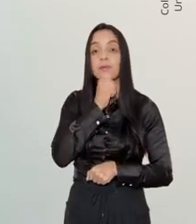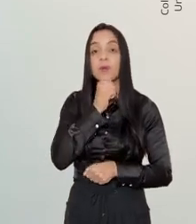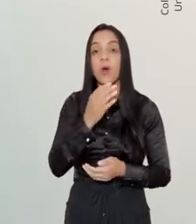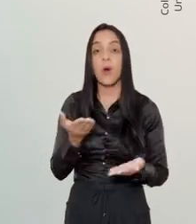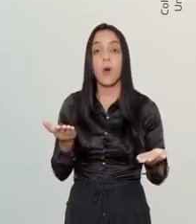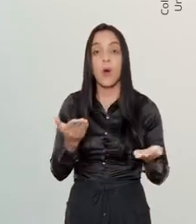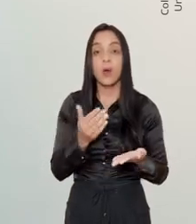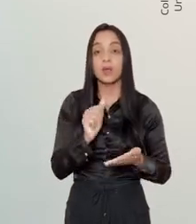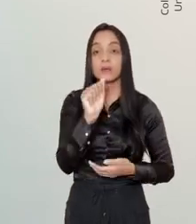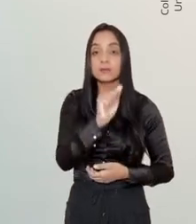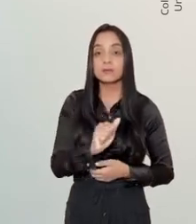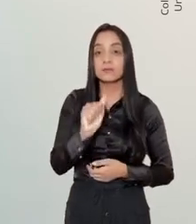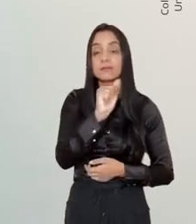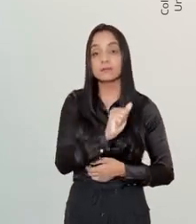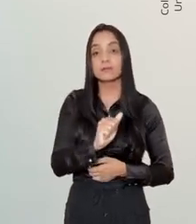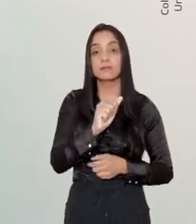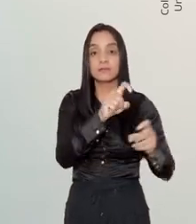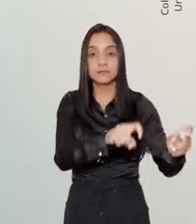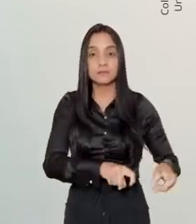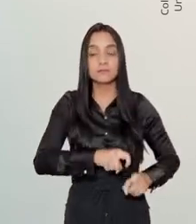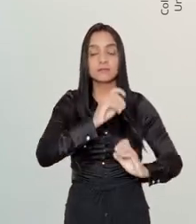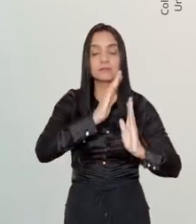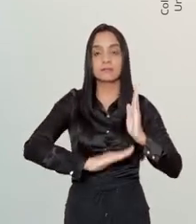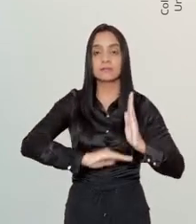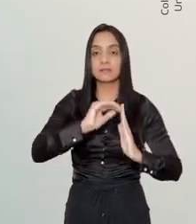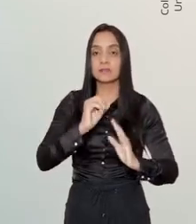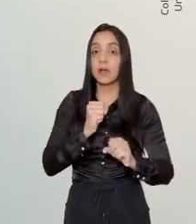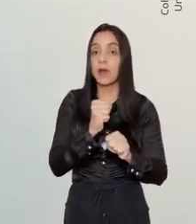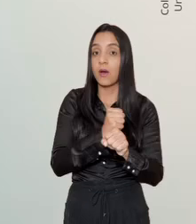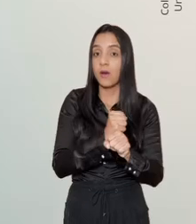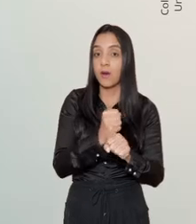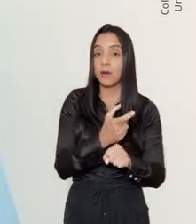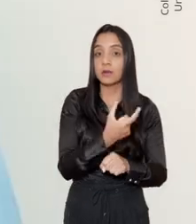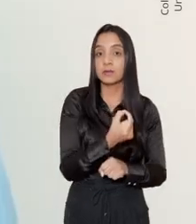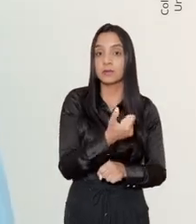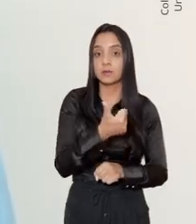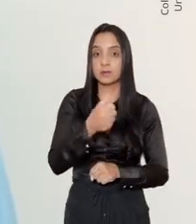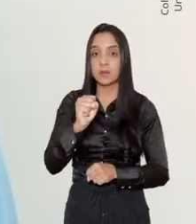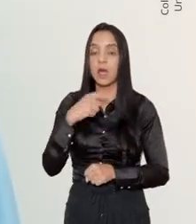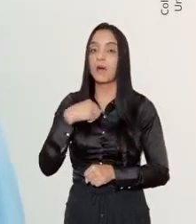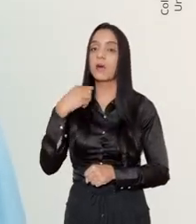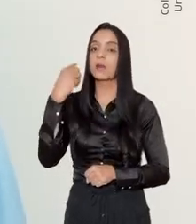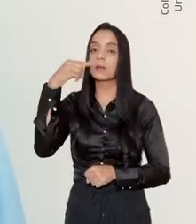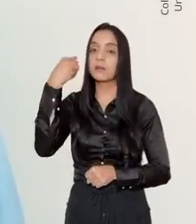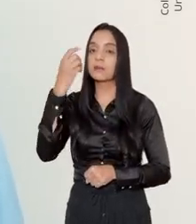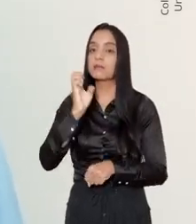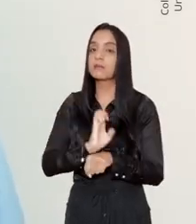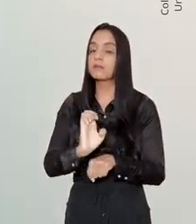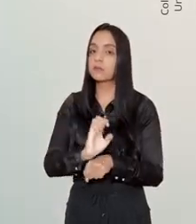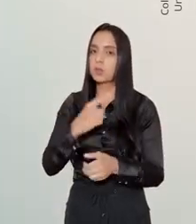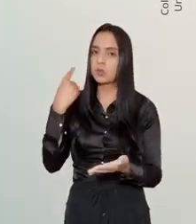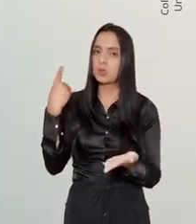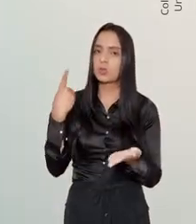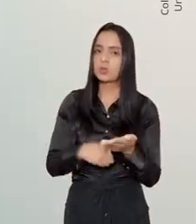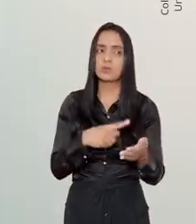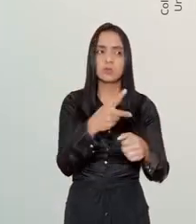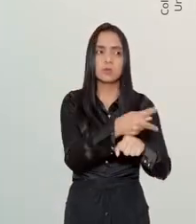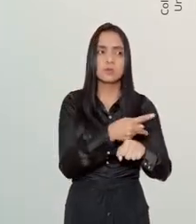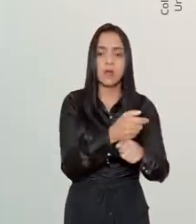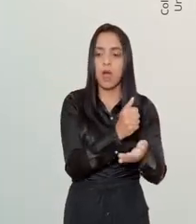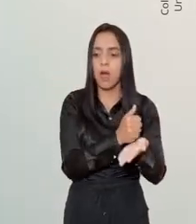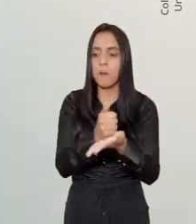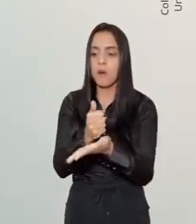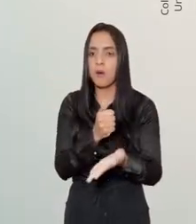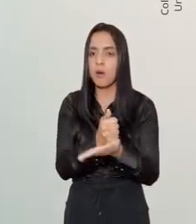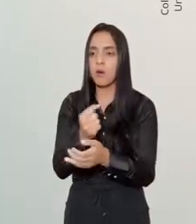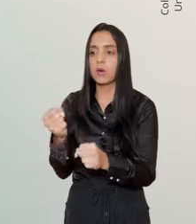é mantido pela Fundação Social Rural de Colatina. Em 2018, ainda quando era deputado estadual, me comprometi a